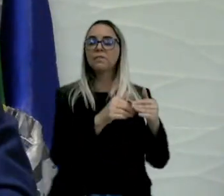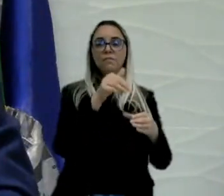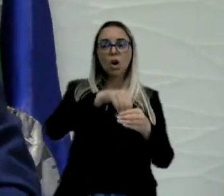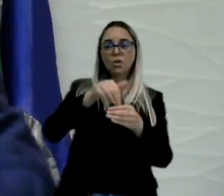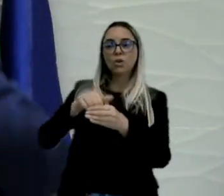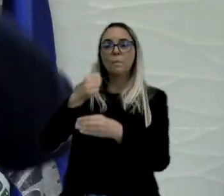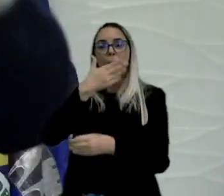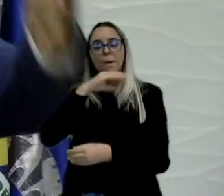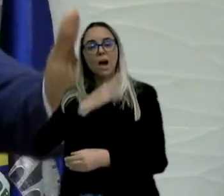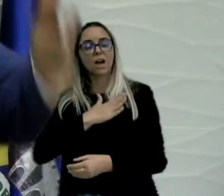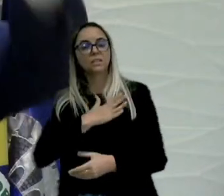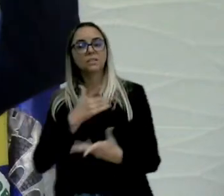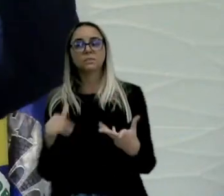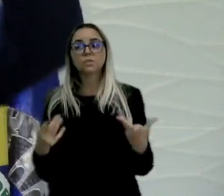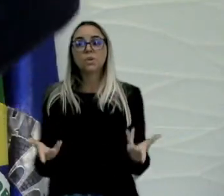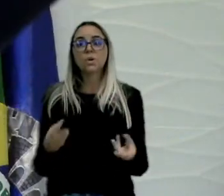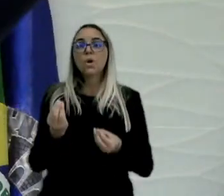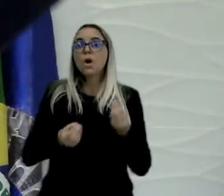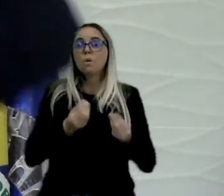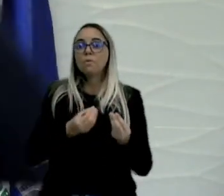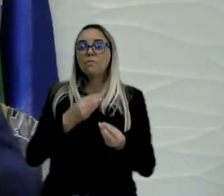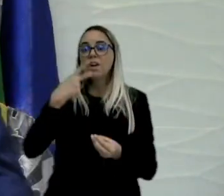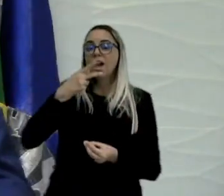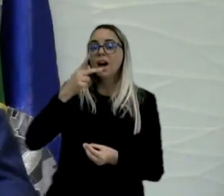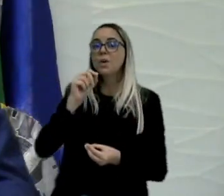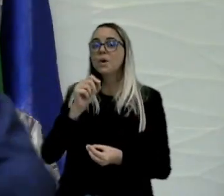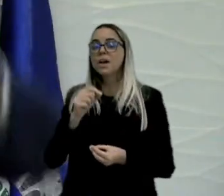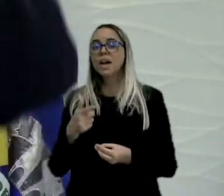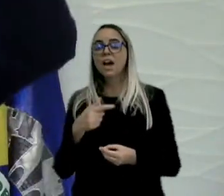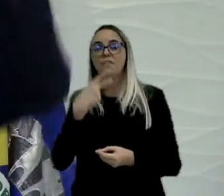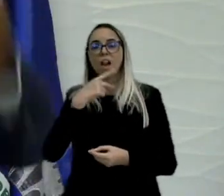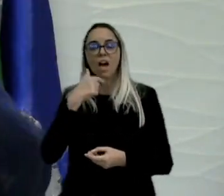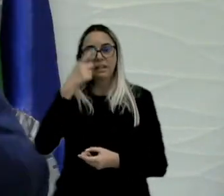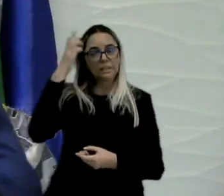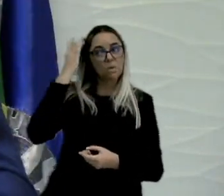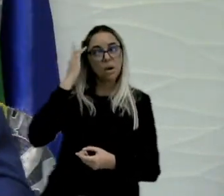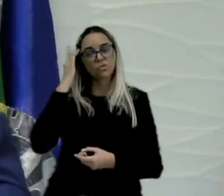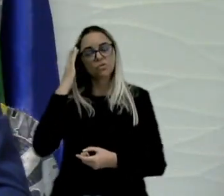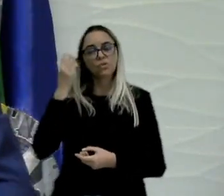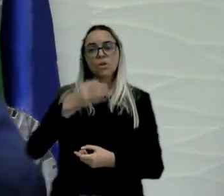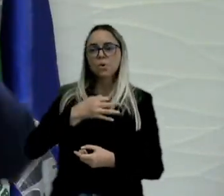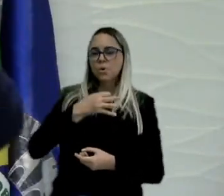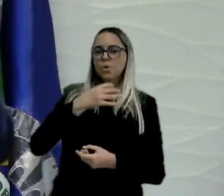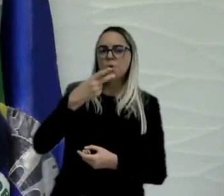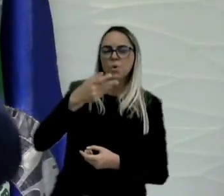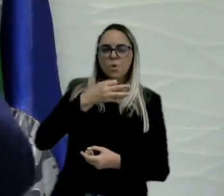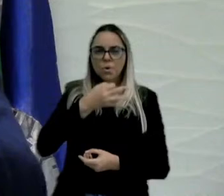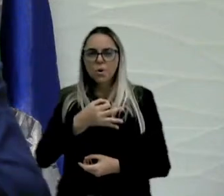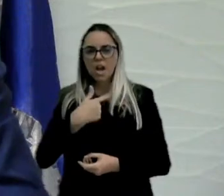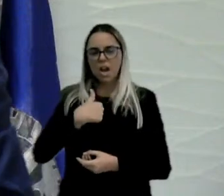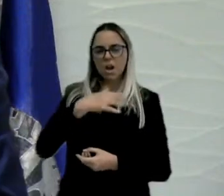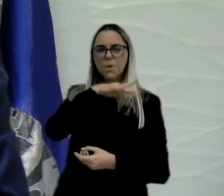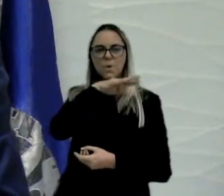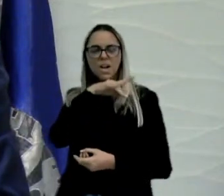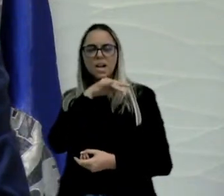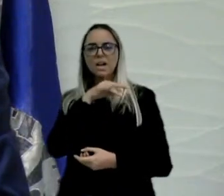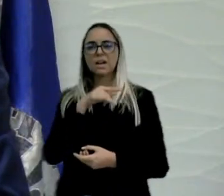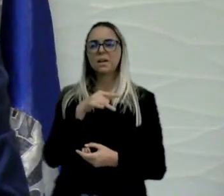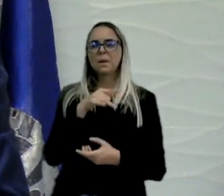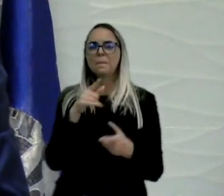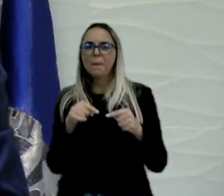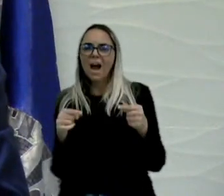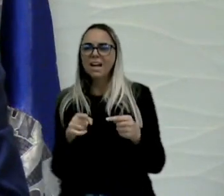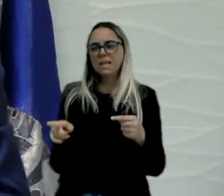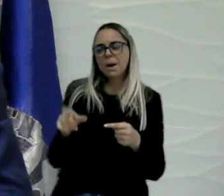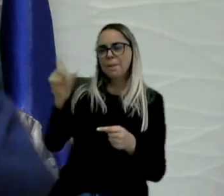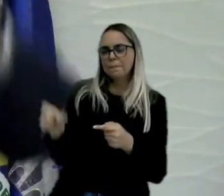dizer eu acho que ela vai dizer eu sou ruim eu não gosto do povo de São Bento mas deu uma oportunidade a meu